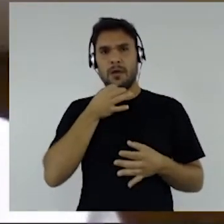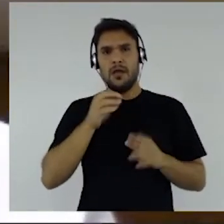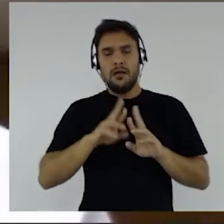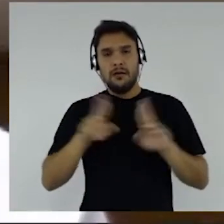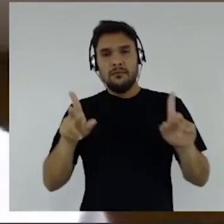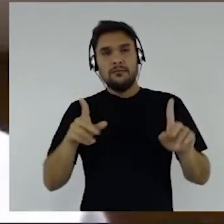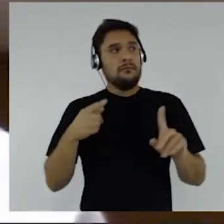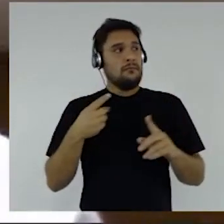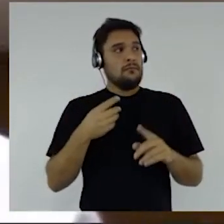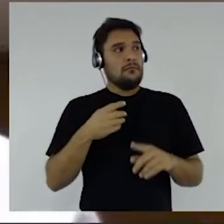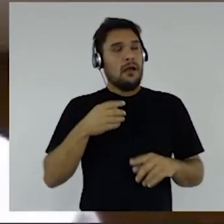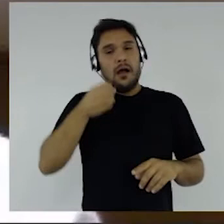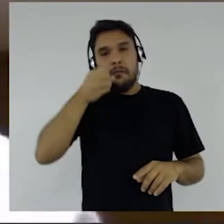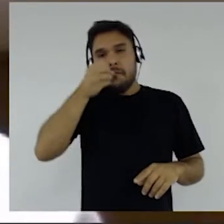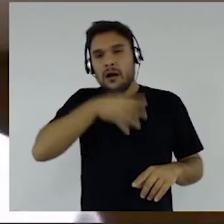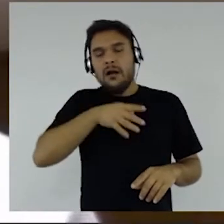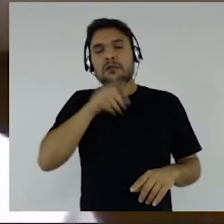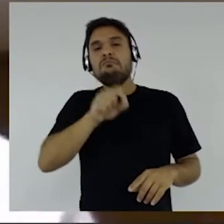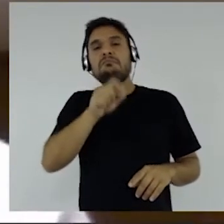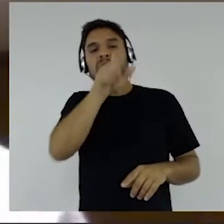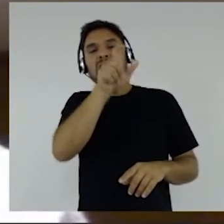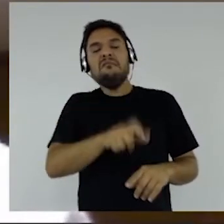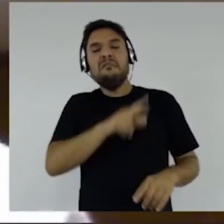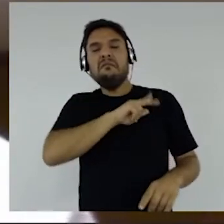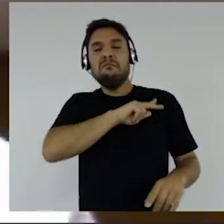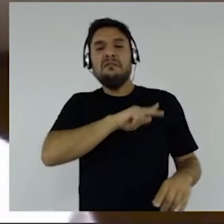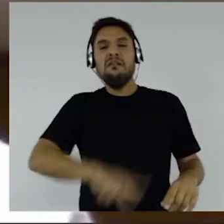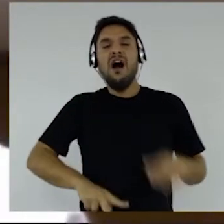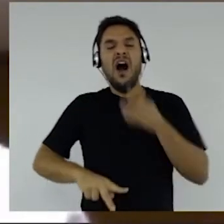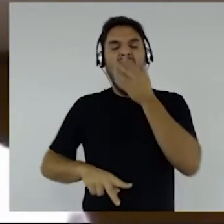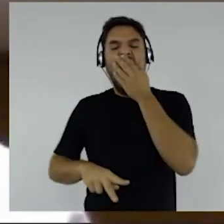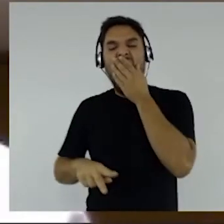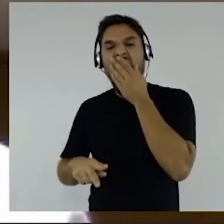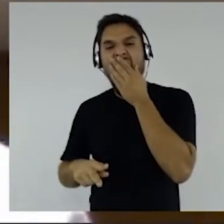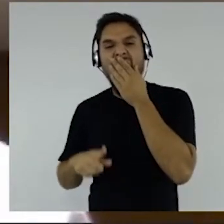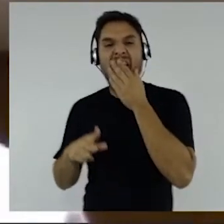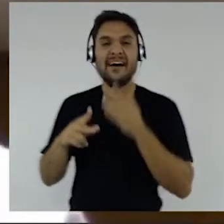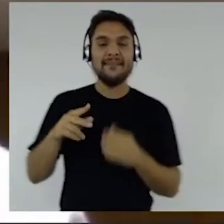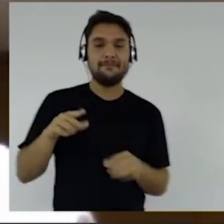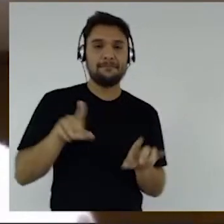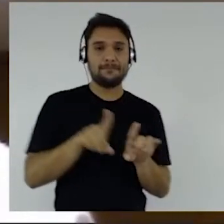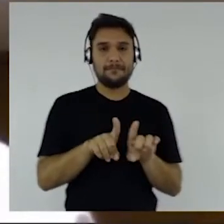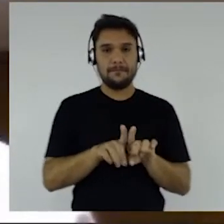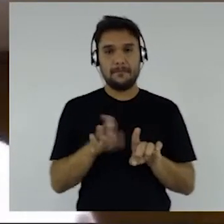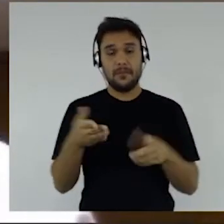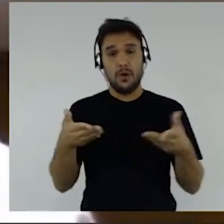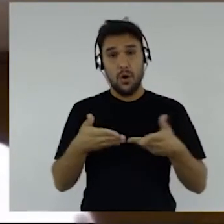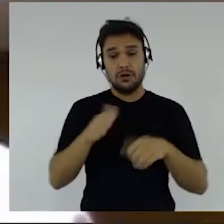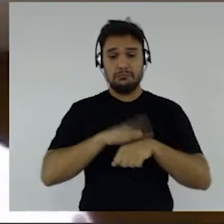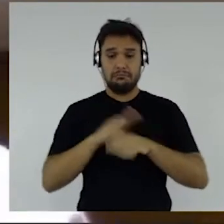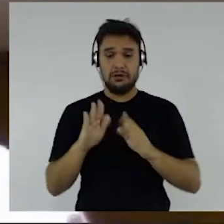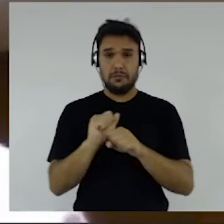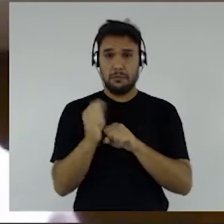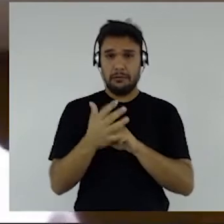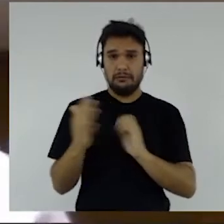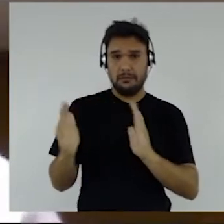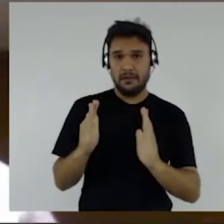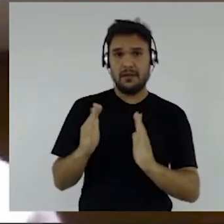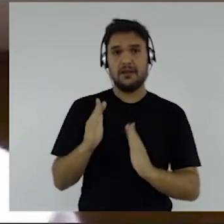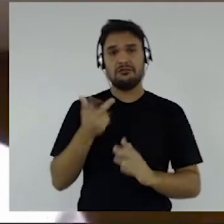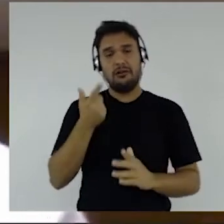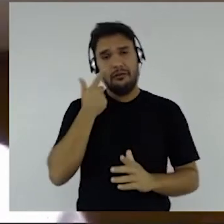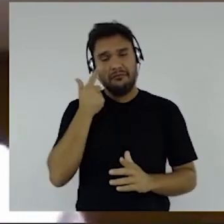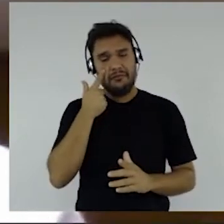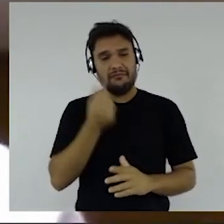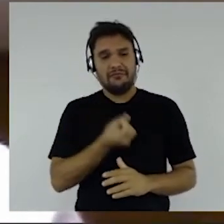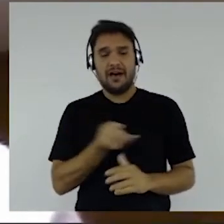pareceu absurda, né, Dani, sobre quem deveria presidir a audiência de custódia. Aliás, hoje, em tempos de pandemia, a gente tem visto de tudo um